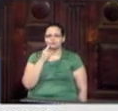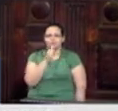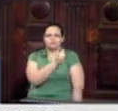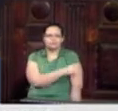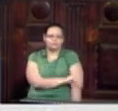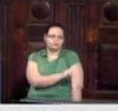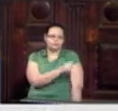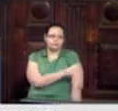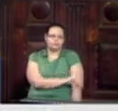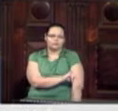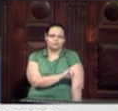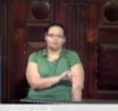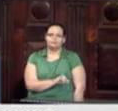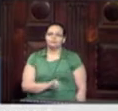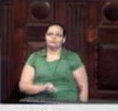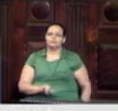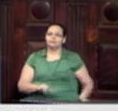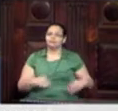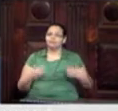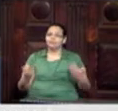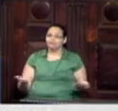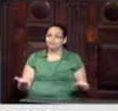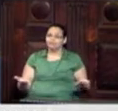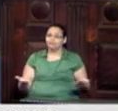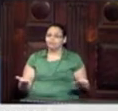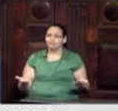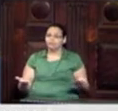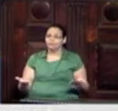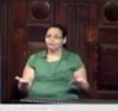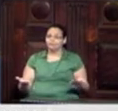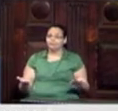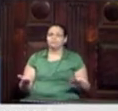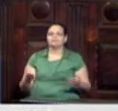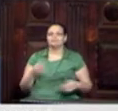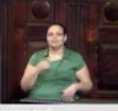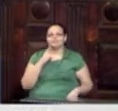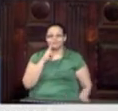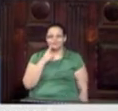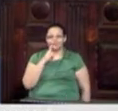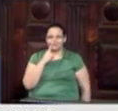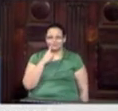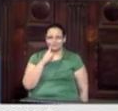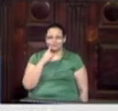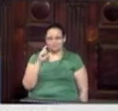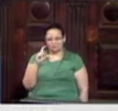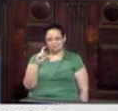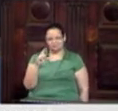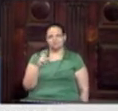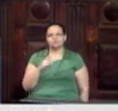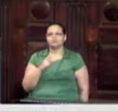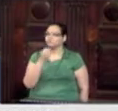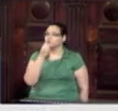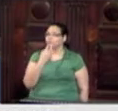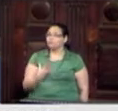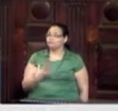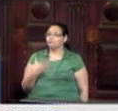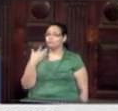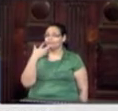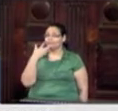do Rio de Janeiro. Ora, uma cachaça de boa